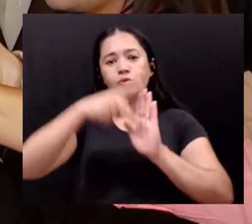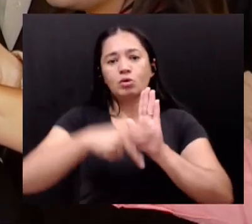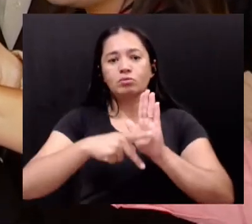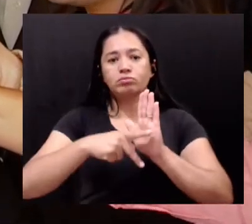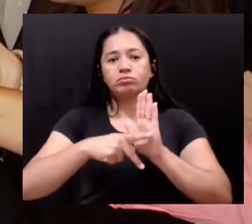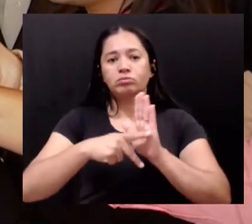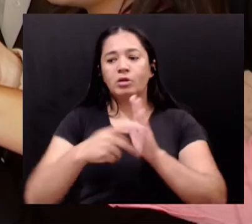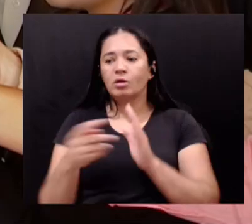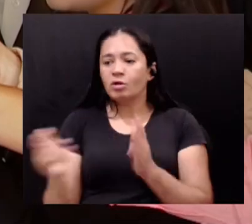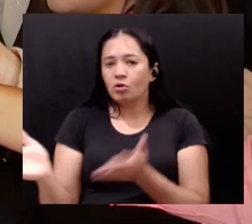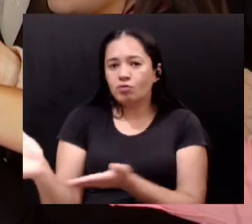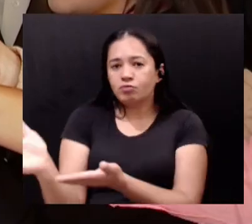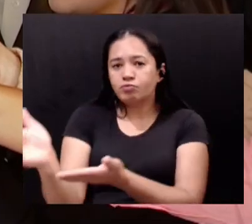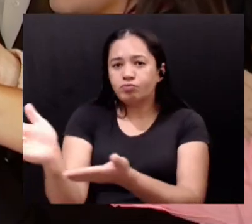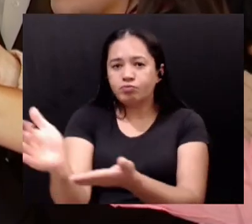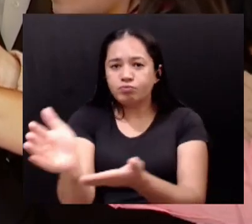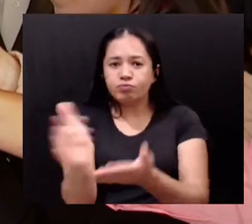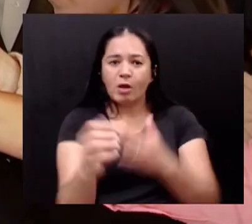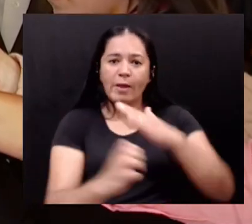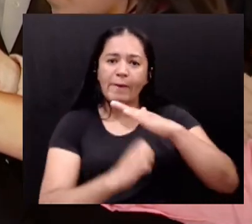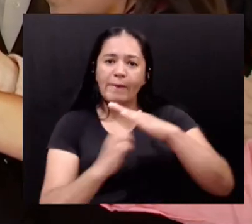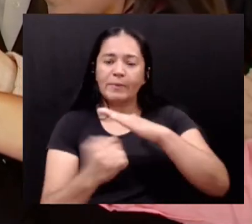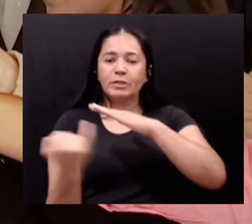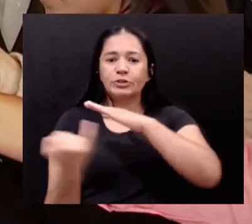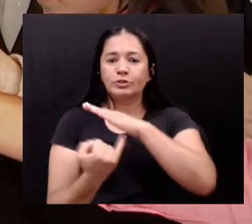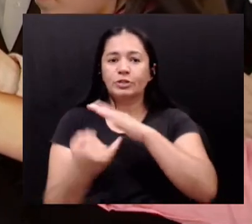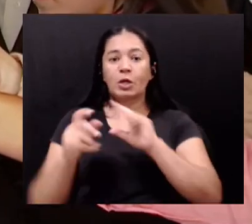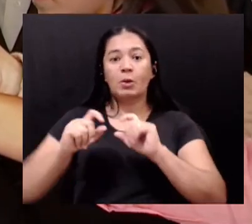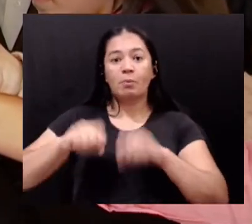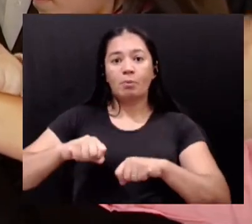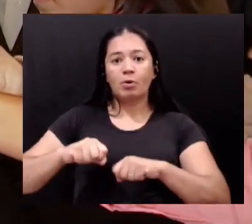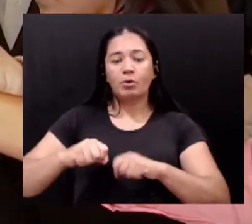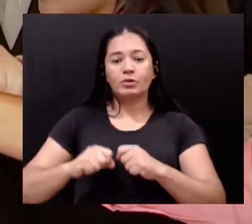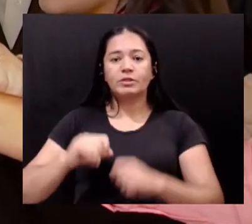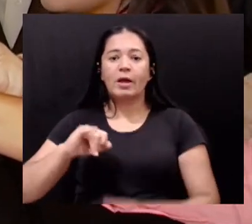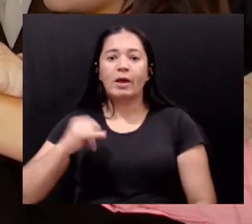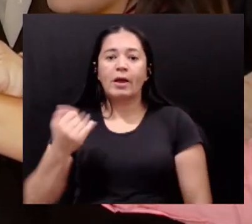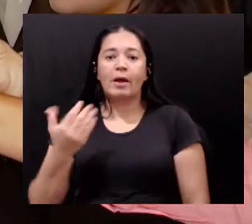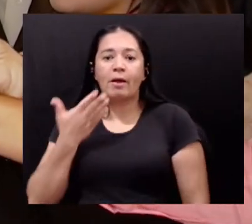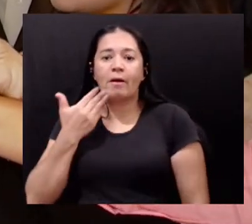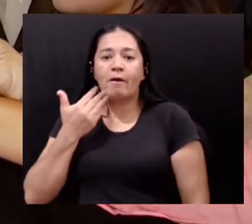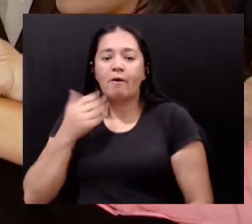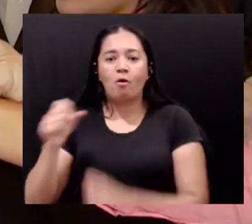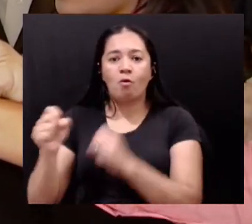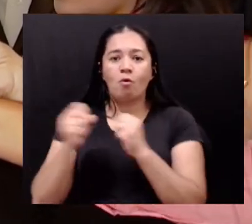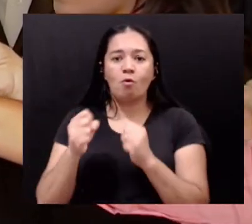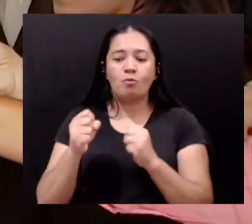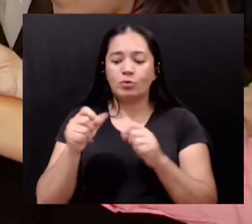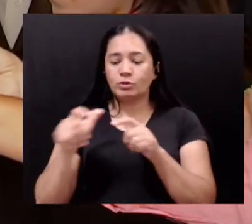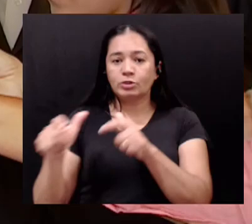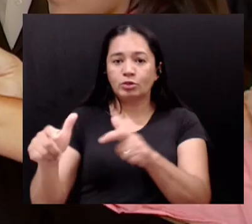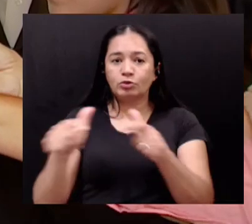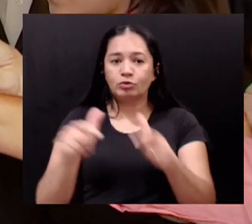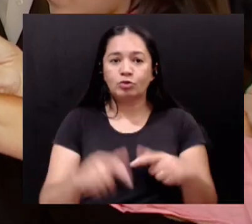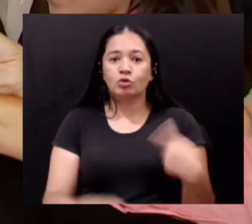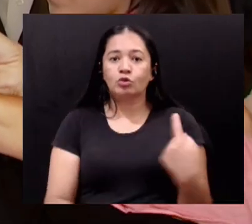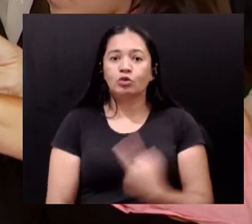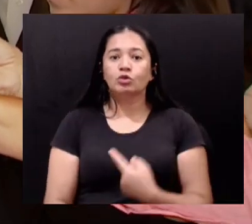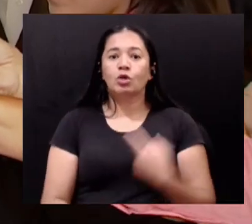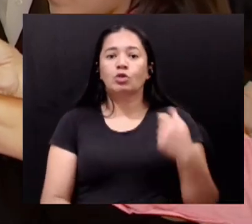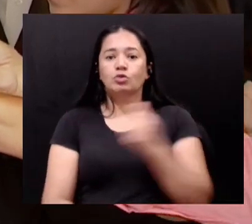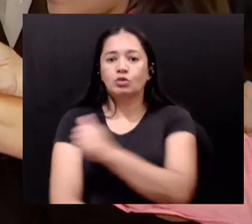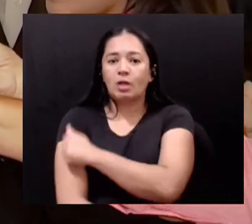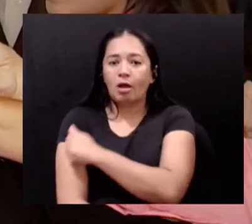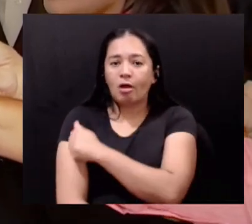e instituições que possam aproveitar a potencialidade do espaço, os nossos estudantes, os nossos egressos,